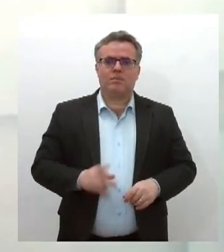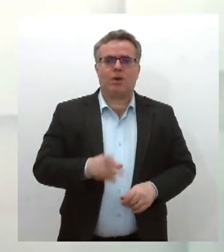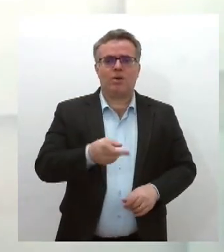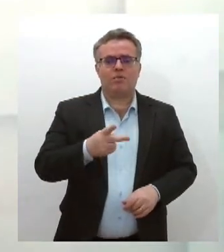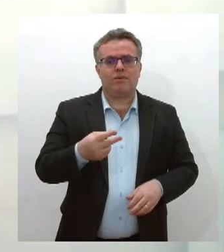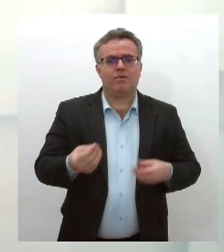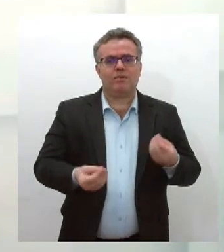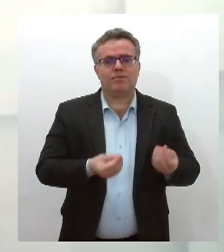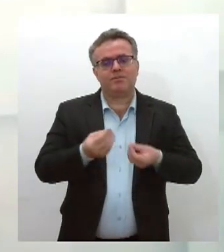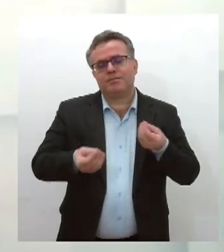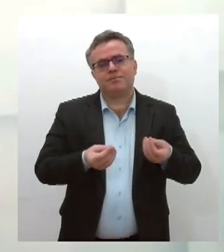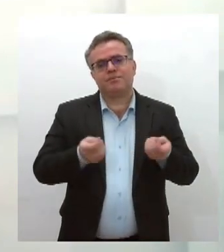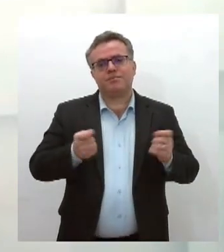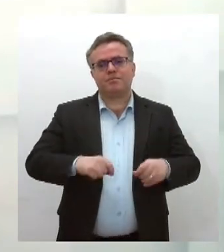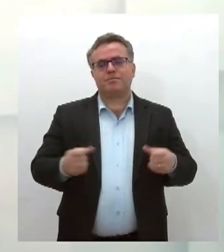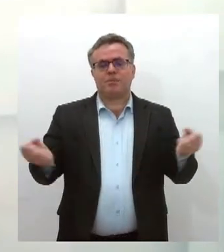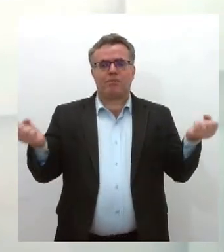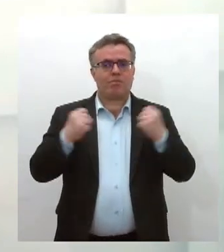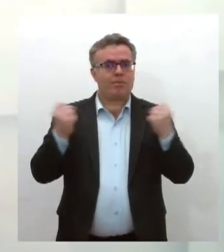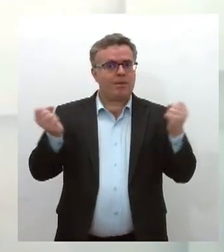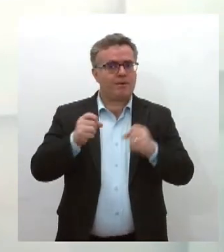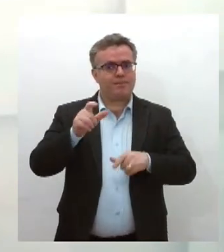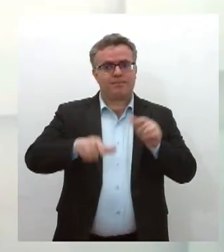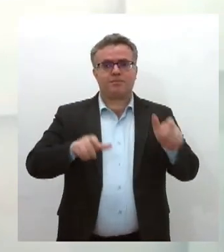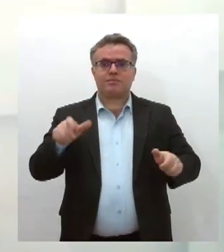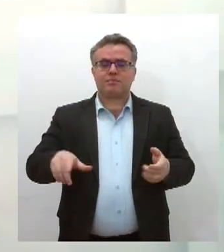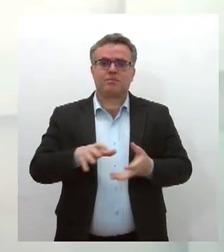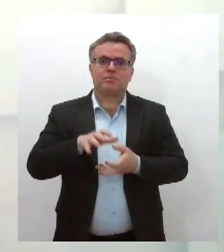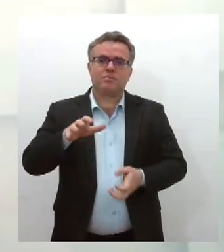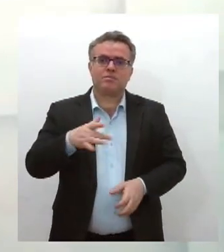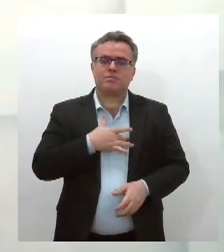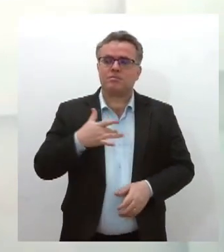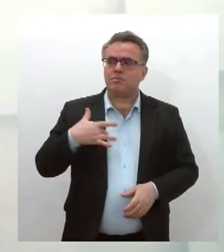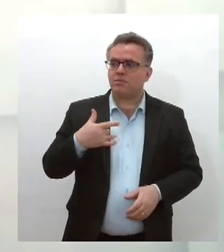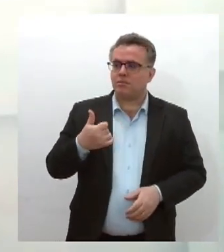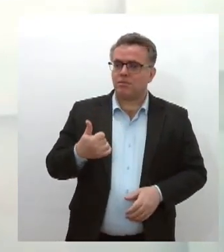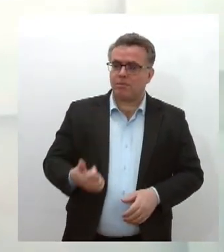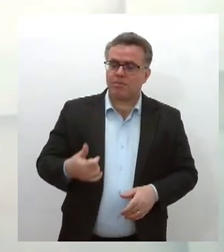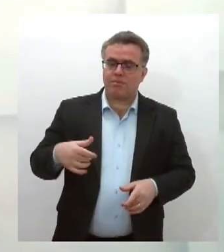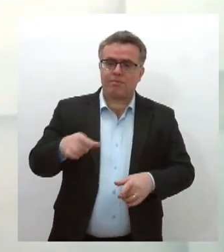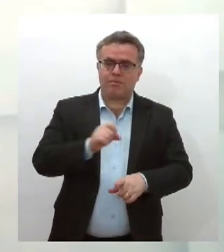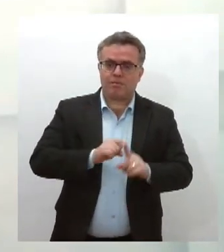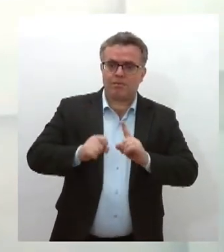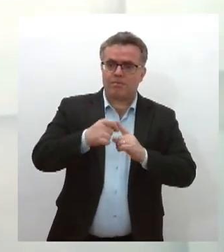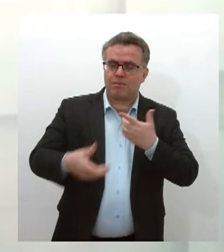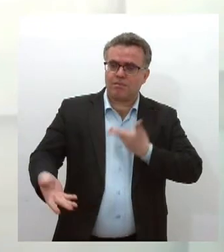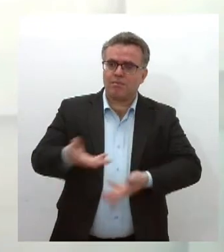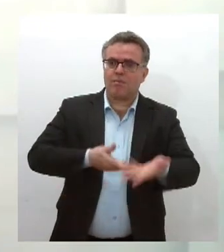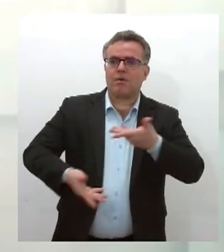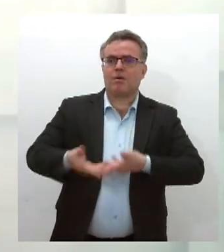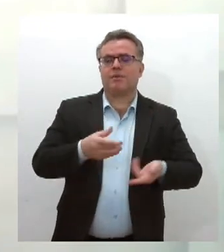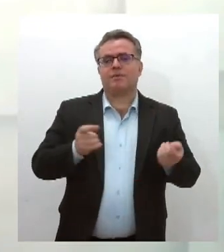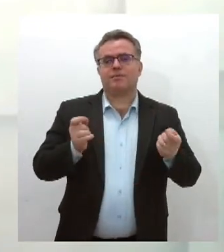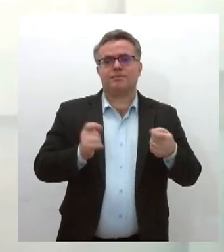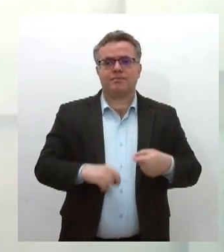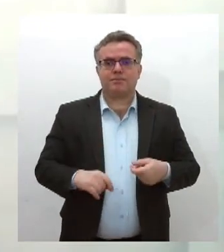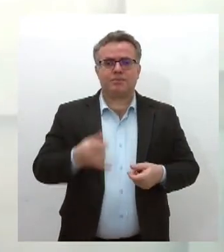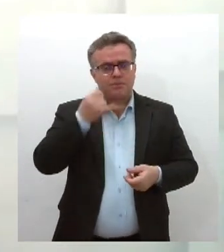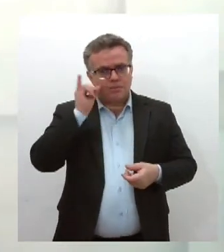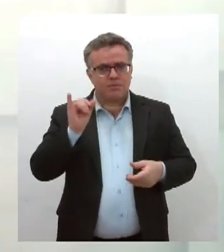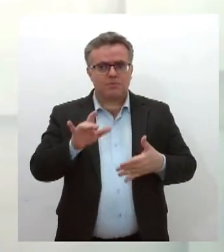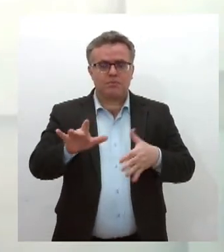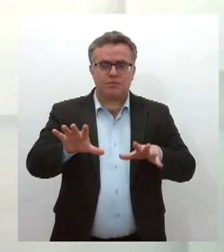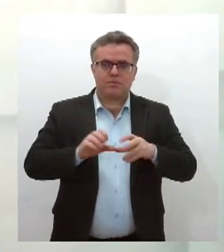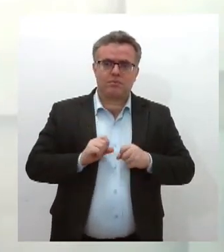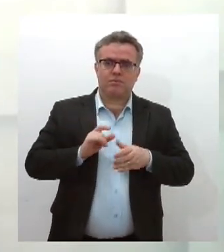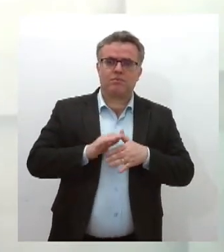ela ajuda também no processo de saúde mental, qualidade de vida, socialização e ajuda na prevenção de doenças. A gente sabe que aí